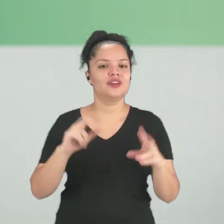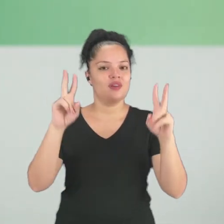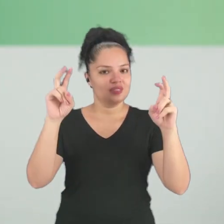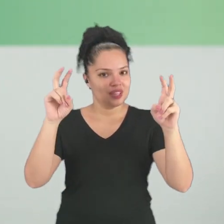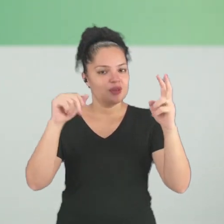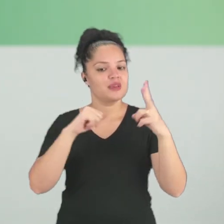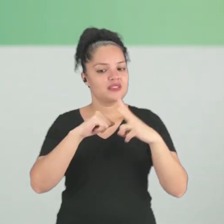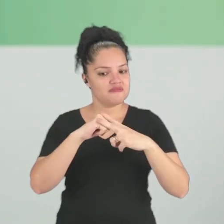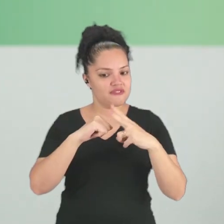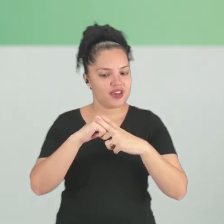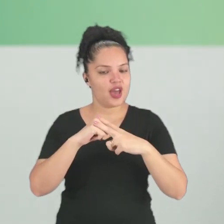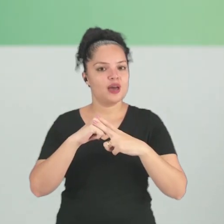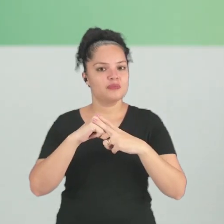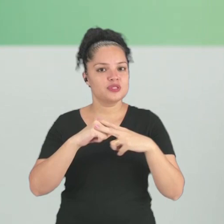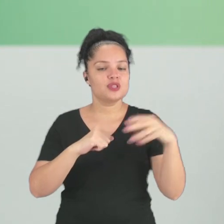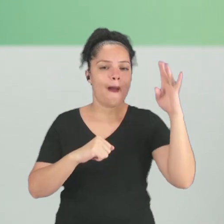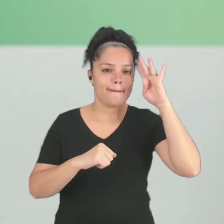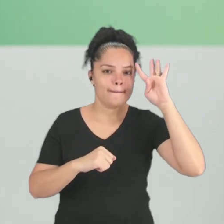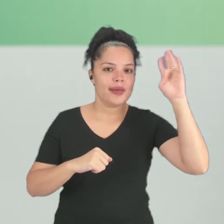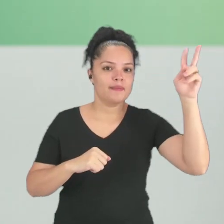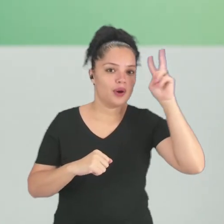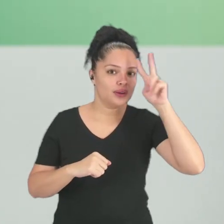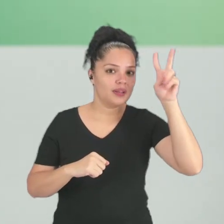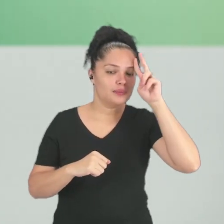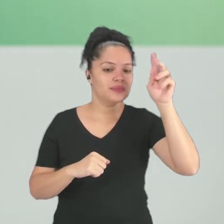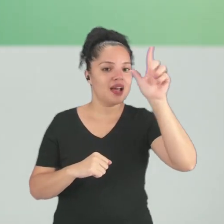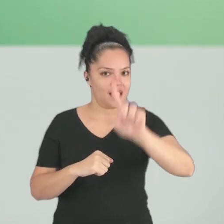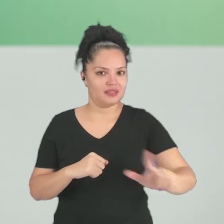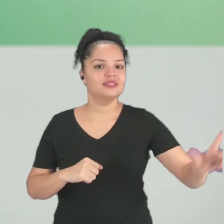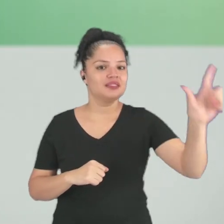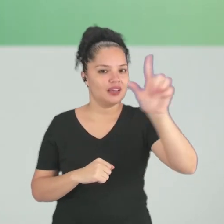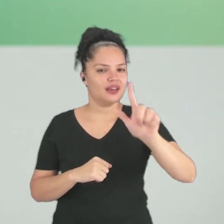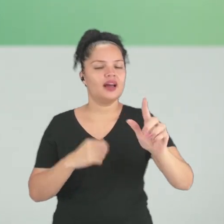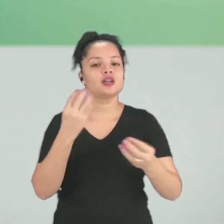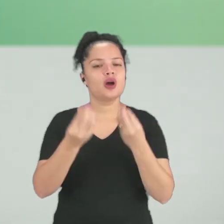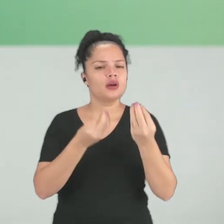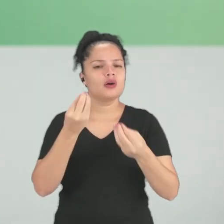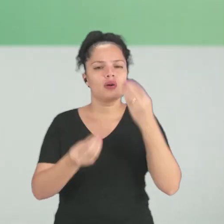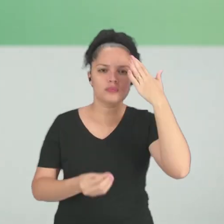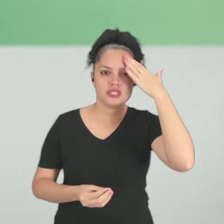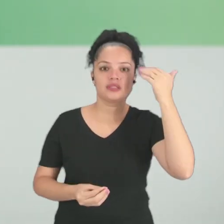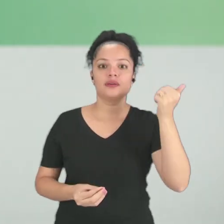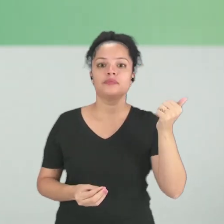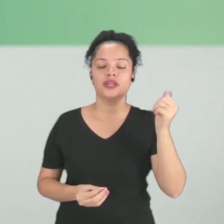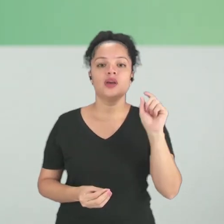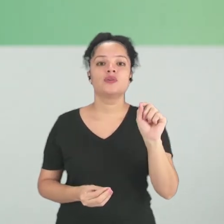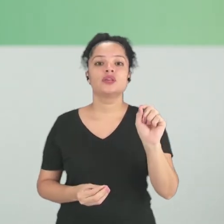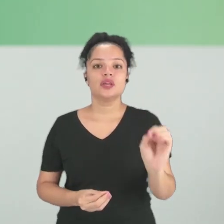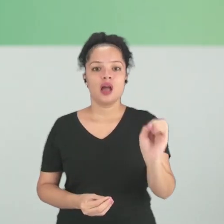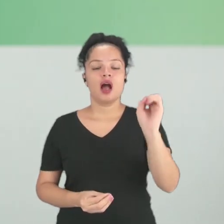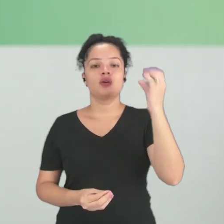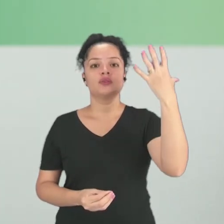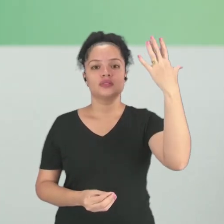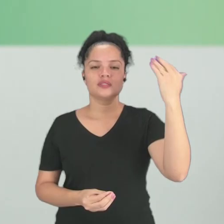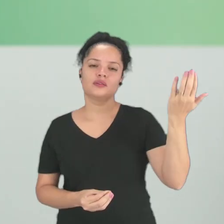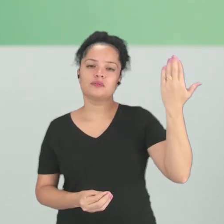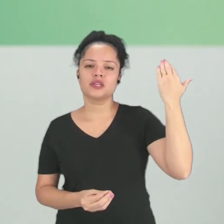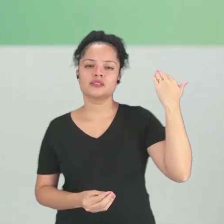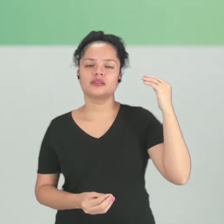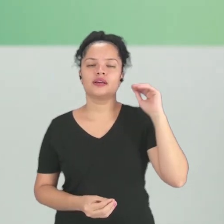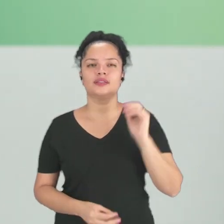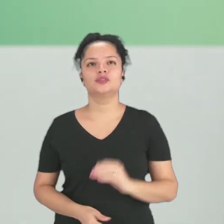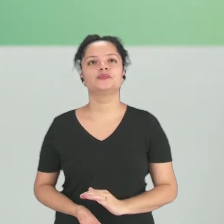verbos nas memórias literárias. Então, como é que eu descubro isso? Como é que é algo que aconteceu no passado? Como eu